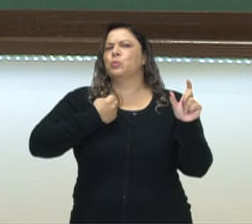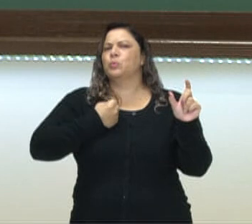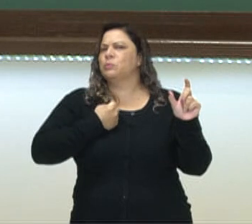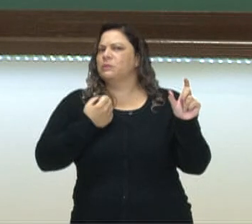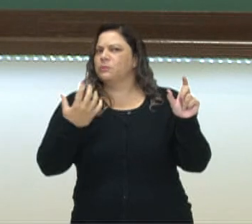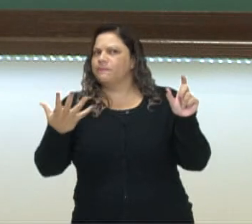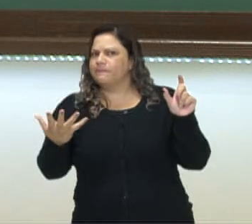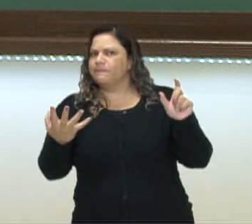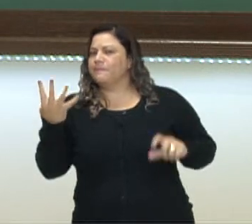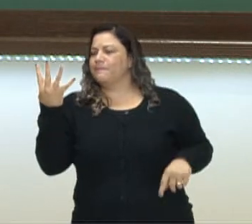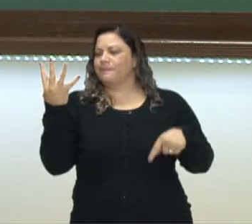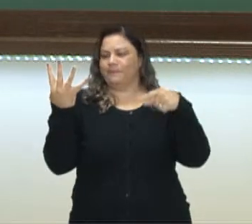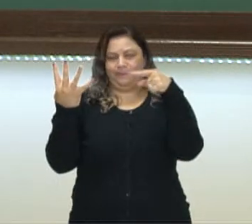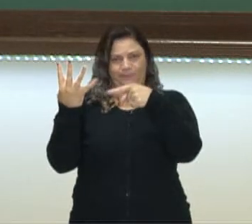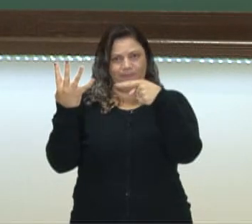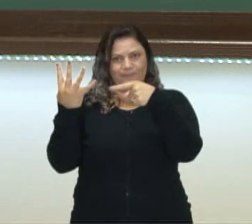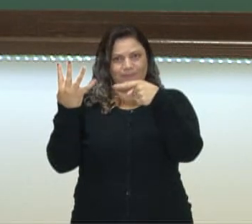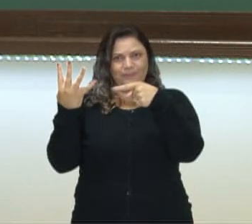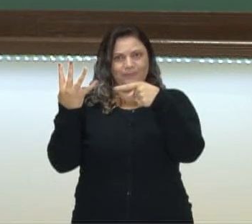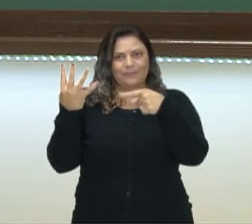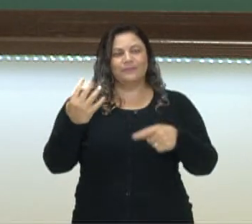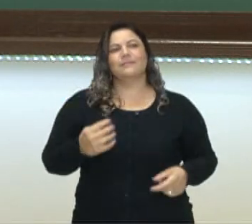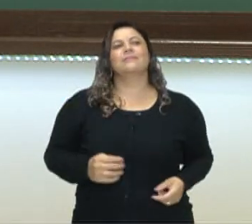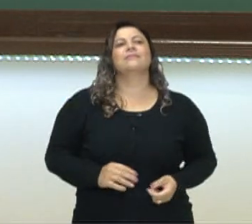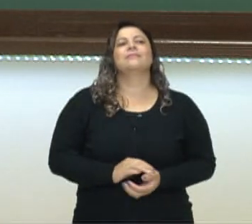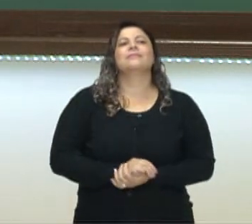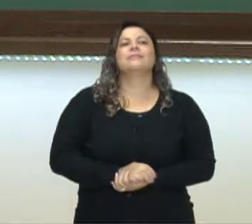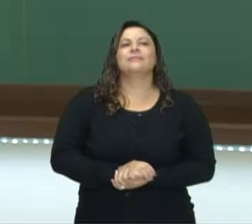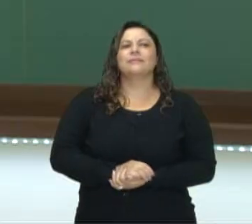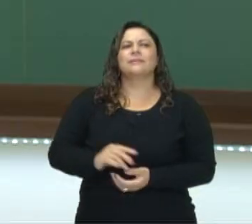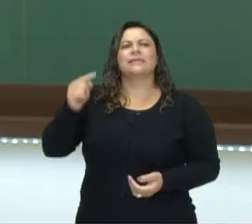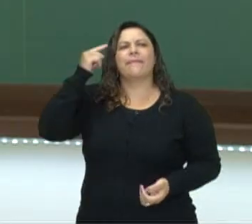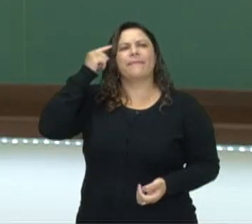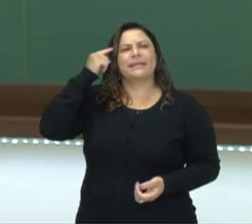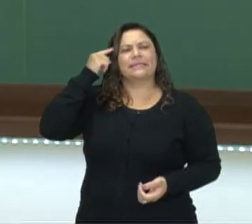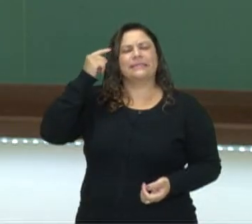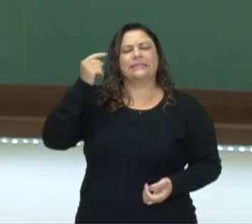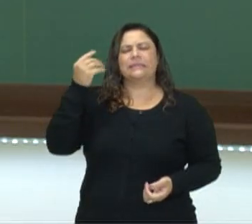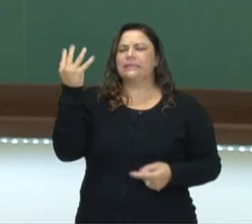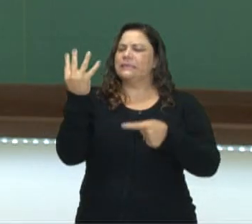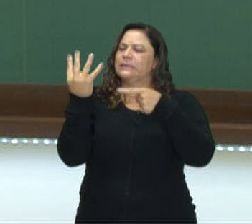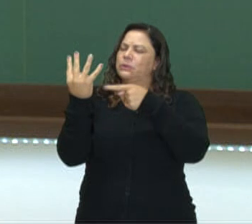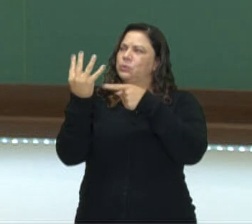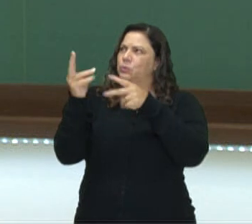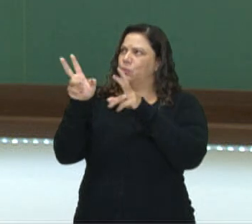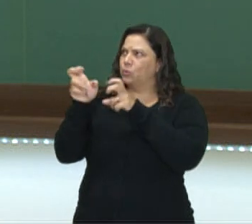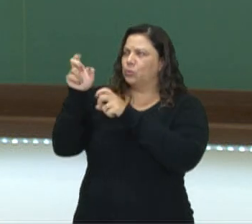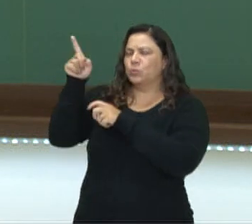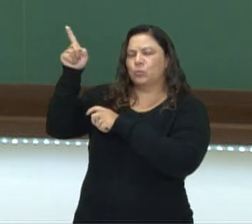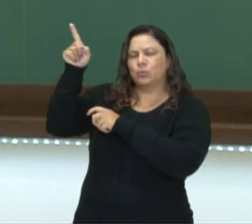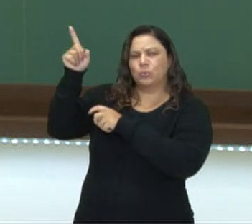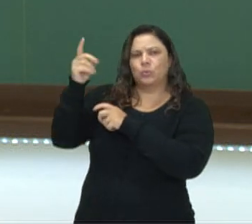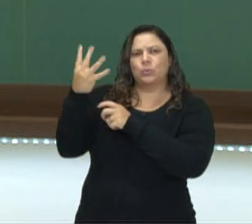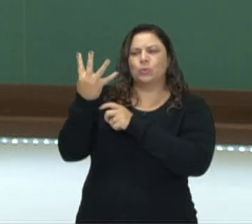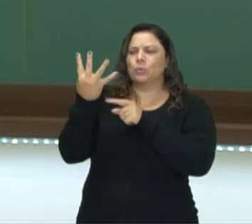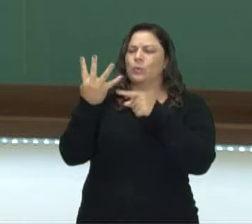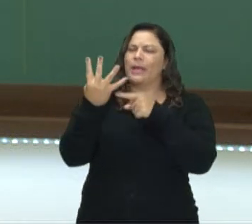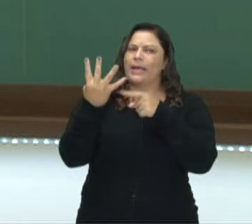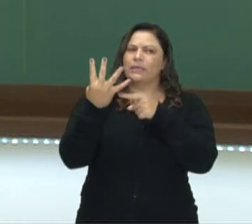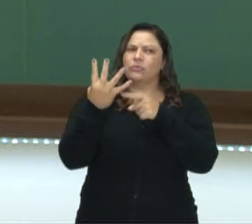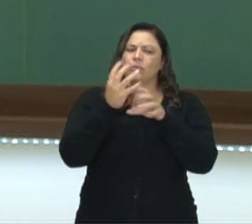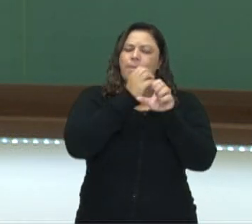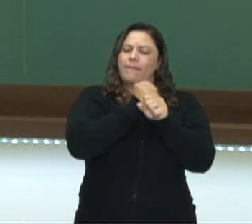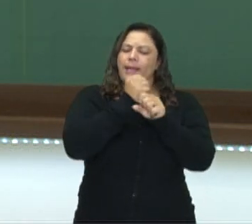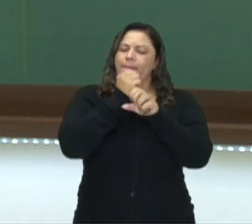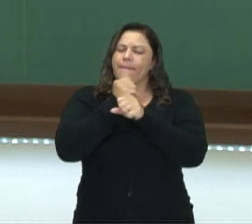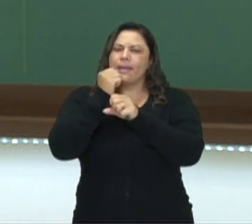número 4. Então, a gente tem o quê? Que pensar no quádruplo é a mesma coisa que eu somar